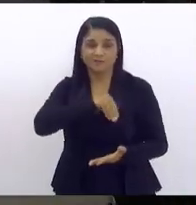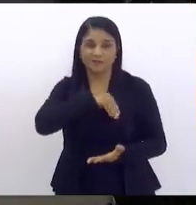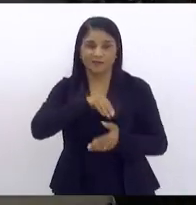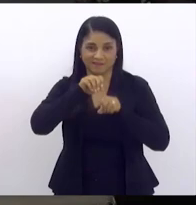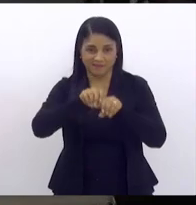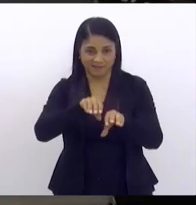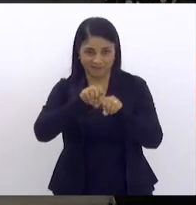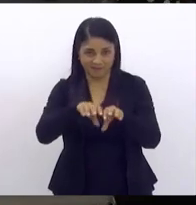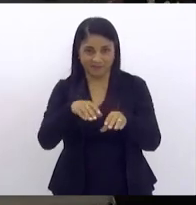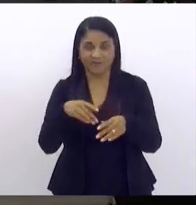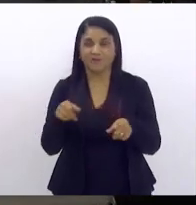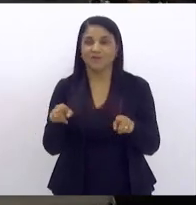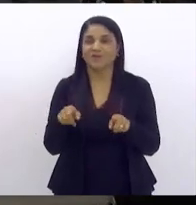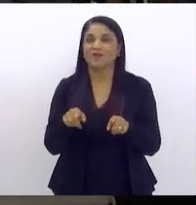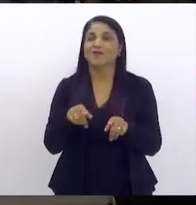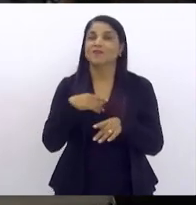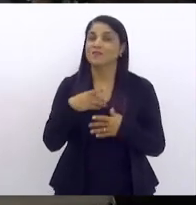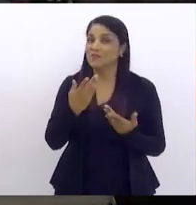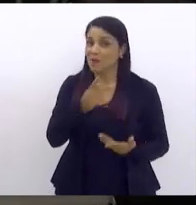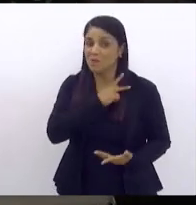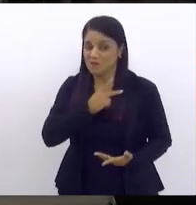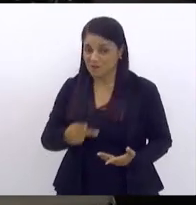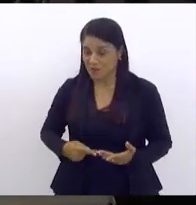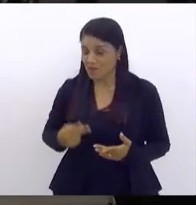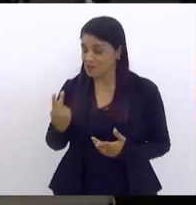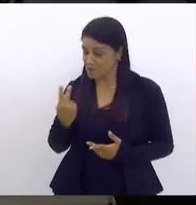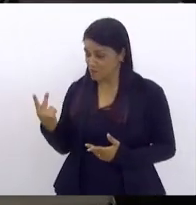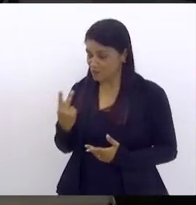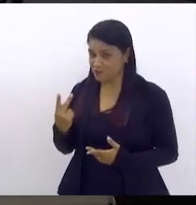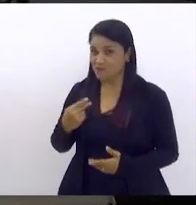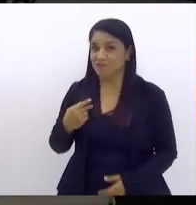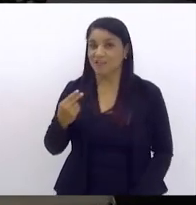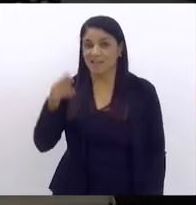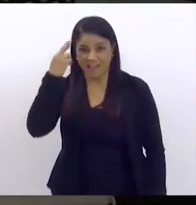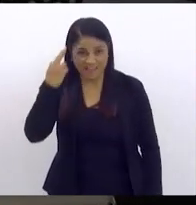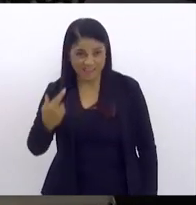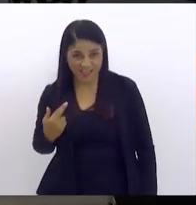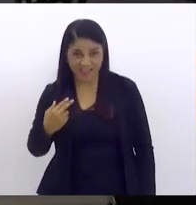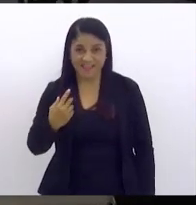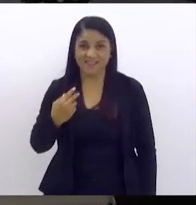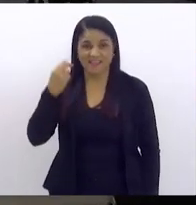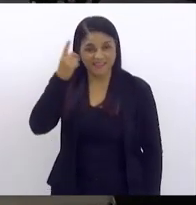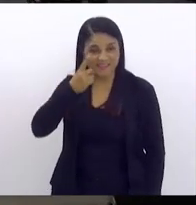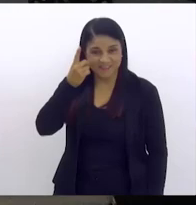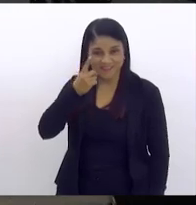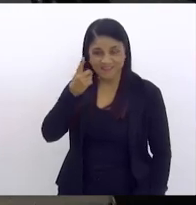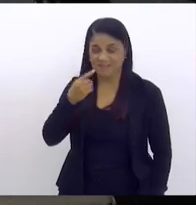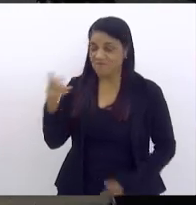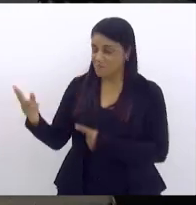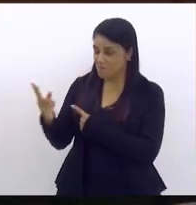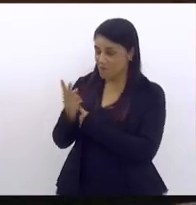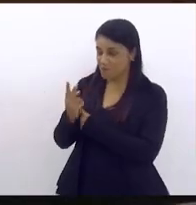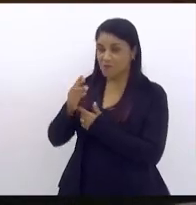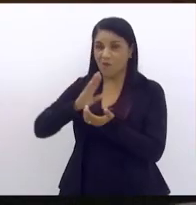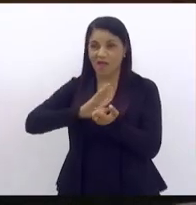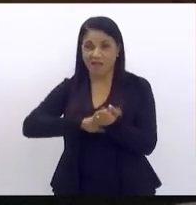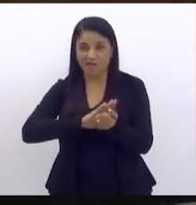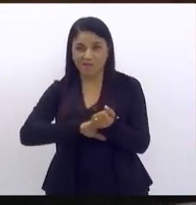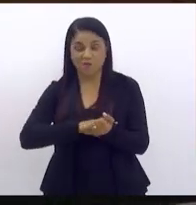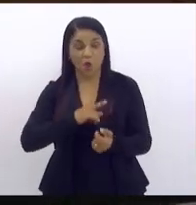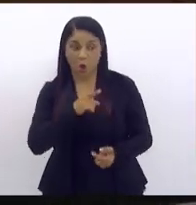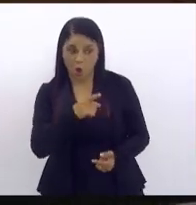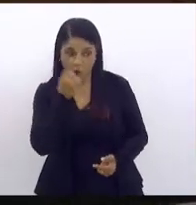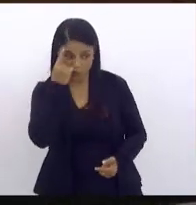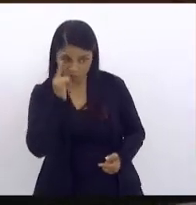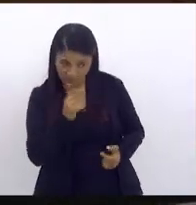aqui também, deputado, presidente. Oi. Eu e a deputada Renata. Renata me emprestou a rima dela. Se não sabe brincar, não